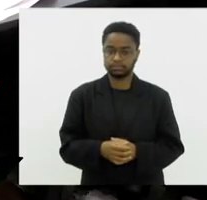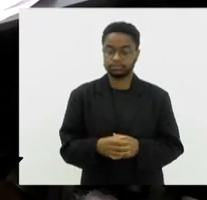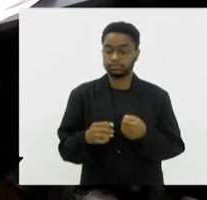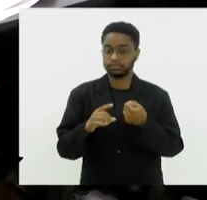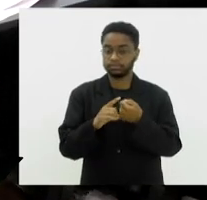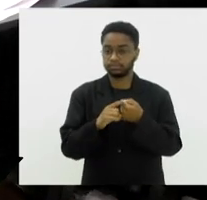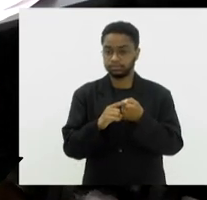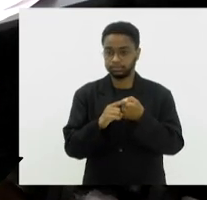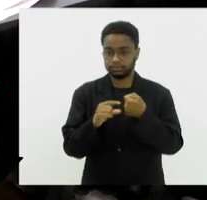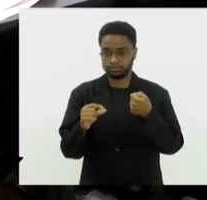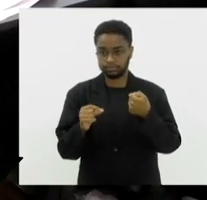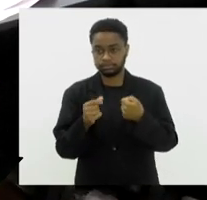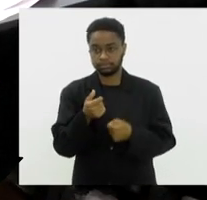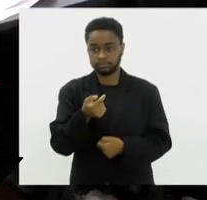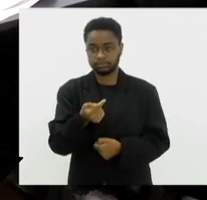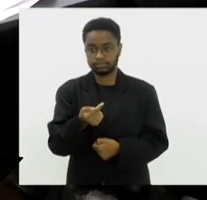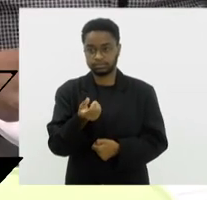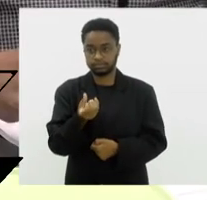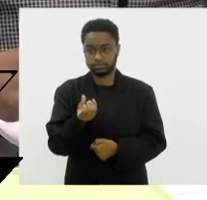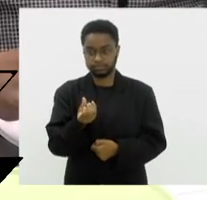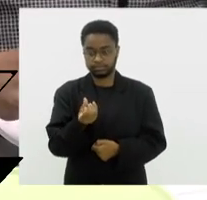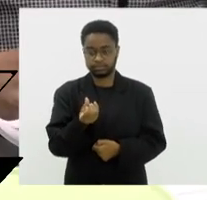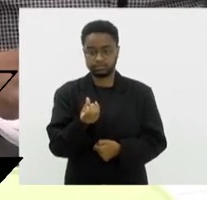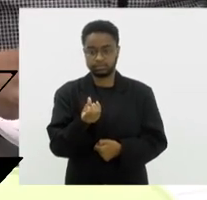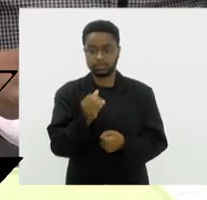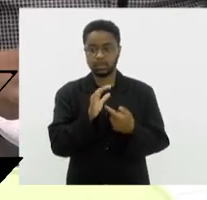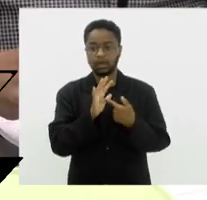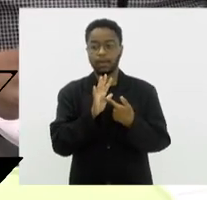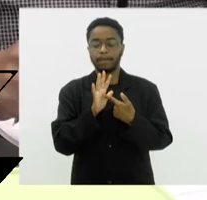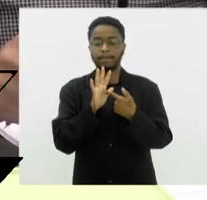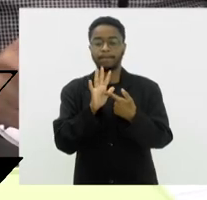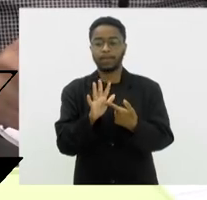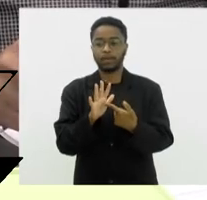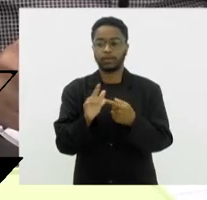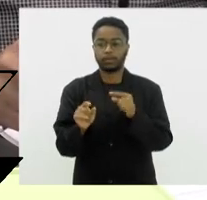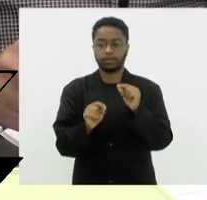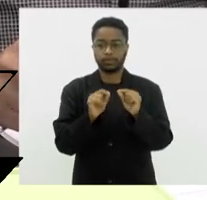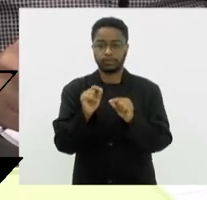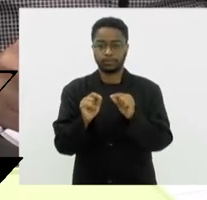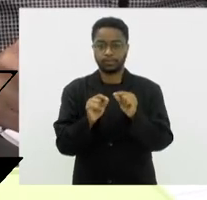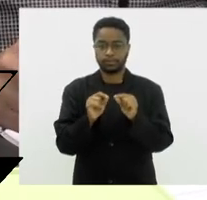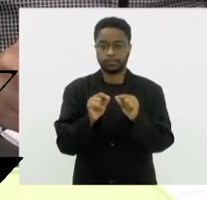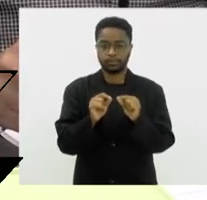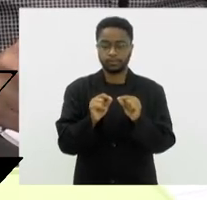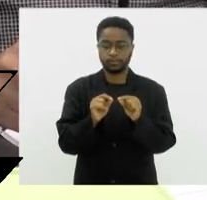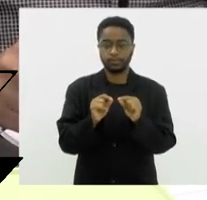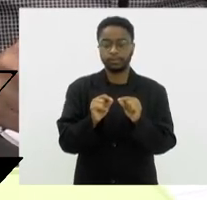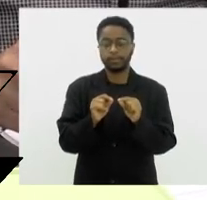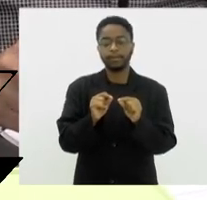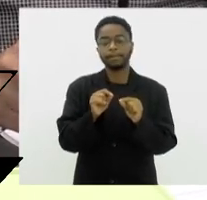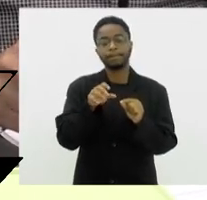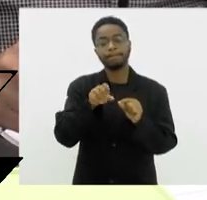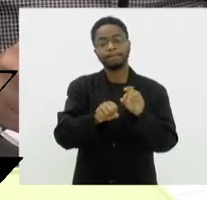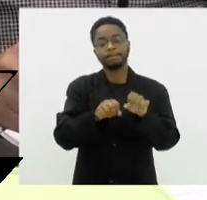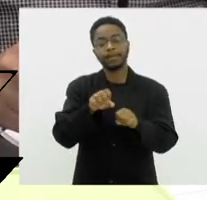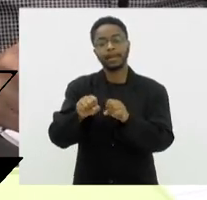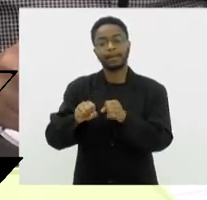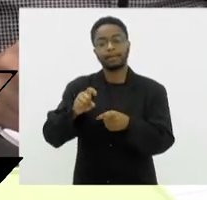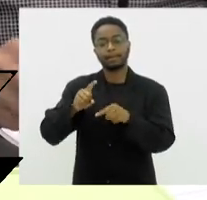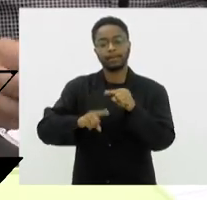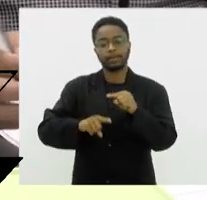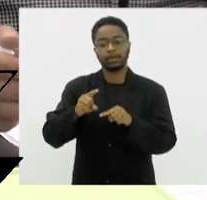doutor Fernando, o artigo 7.6 diz o seguinte: alienação de bens da administração